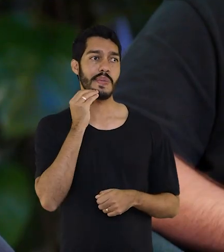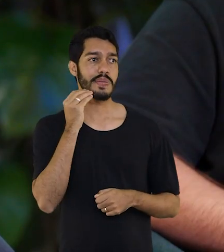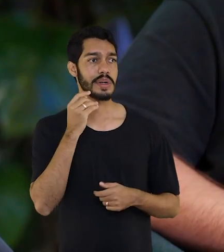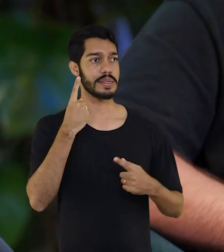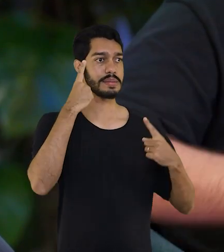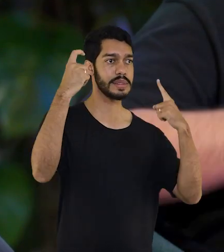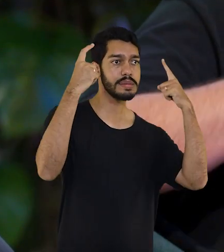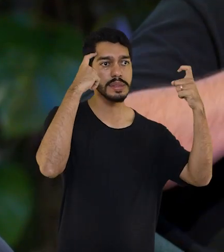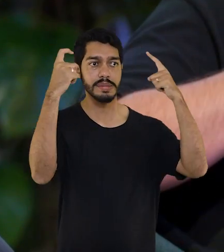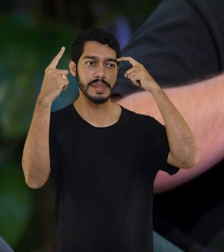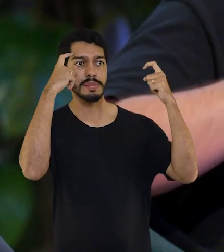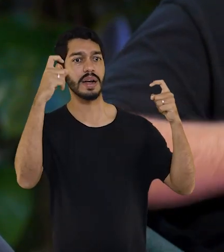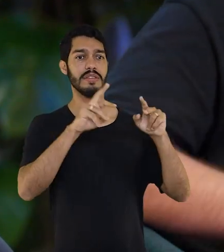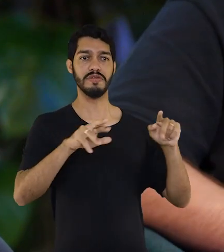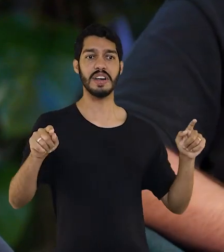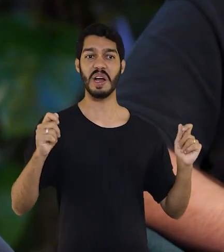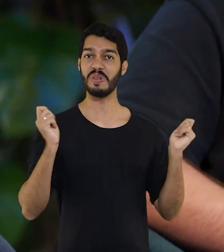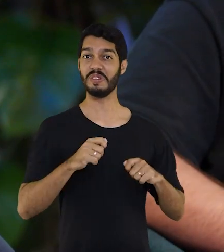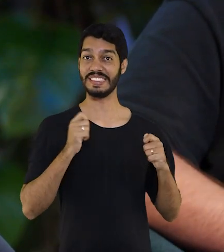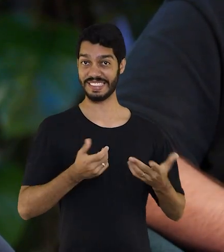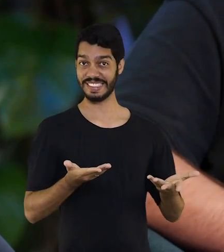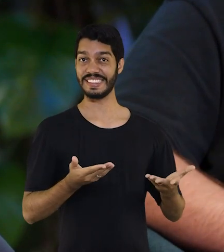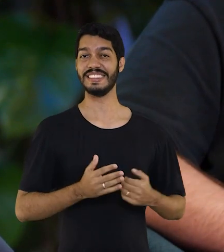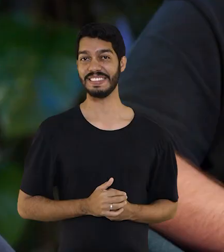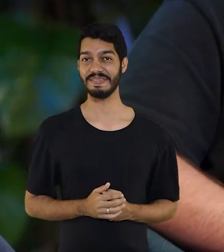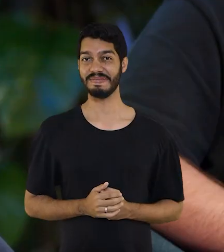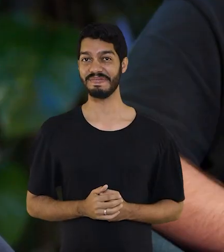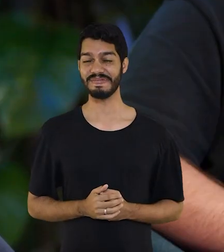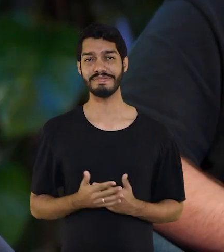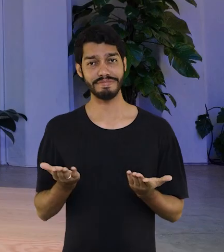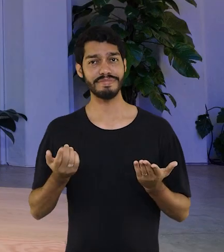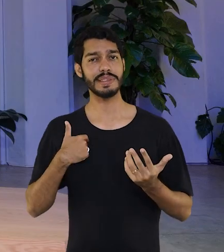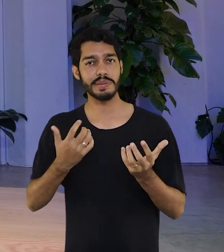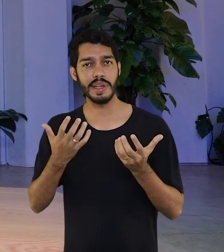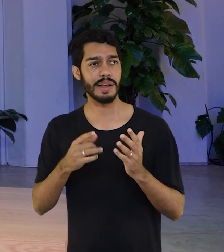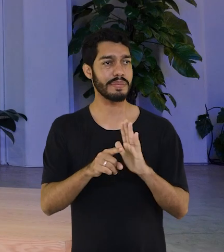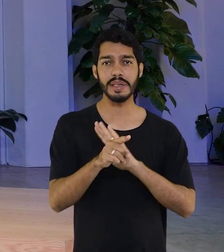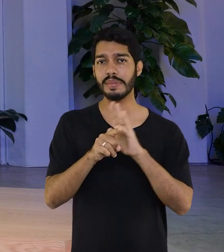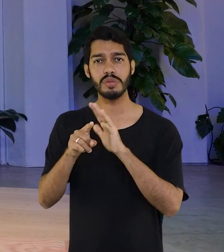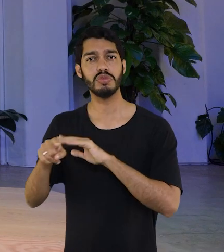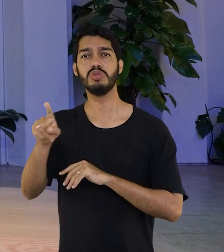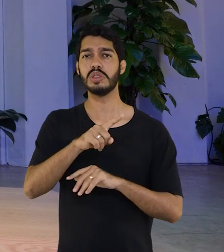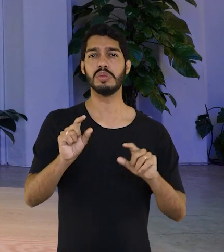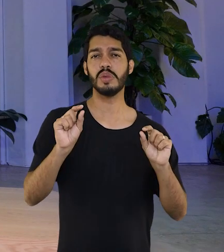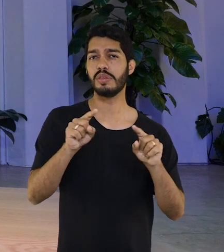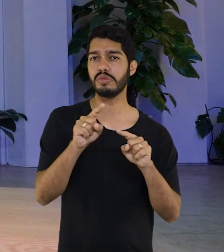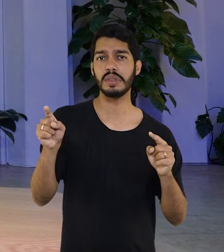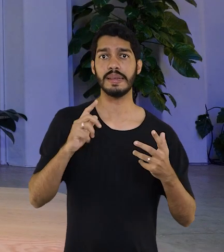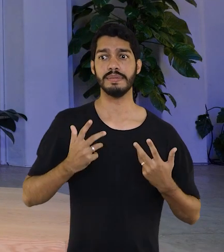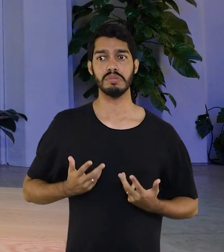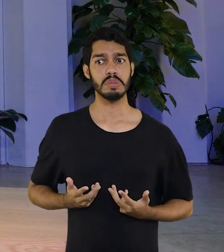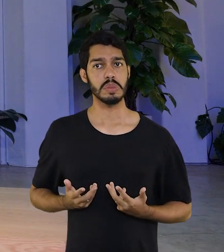para a oportunidade, abre o caminho para a criatividade, abre o caminho para a coragem, né? Bom, então eu queria saber de vocês,